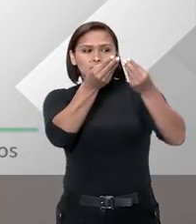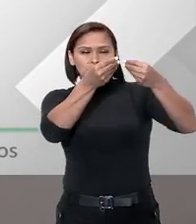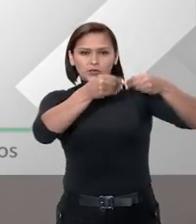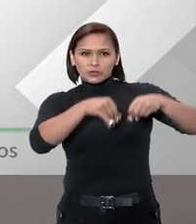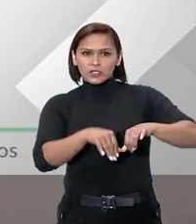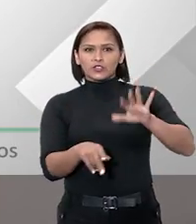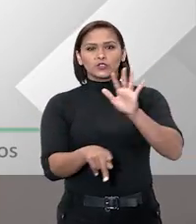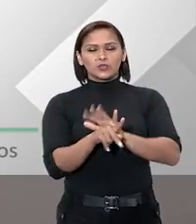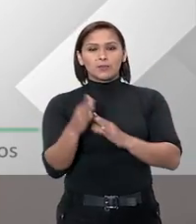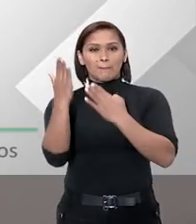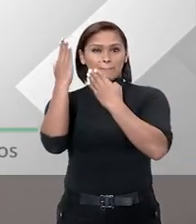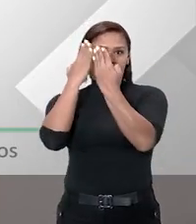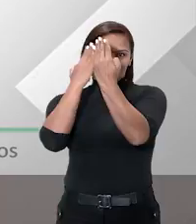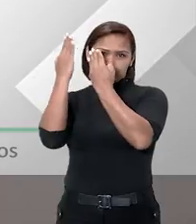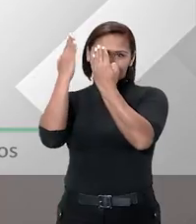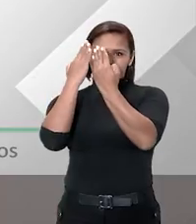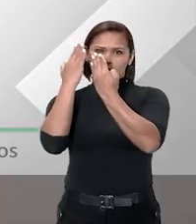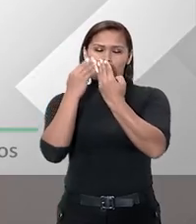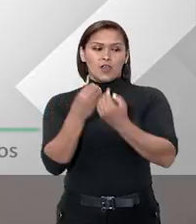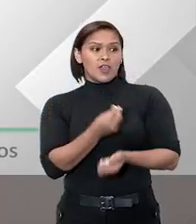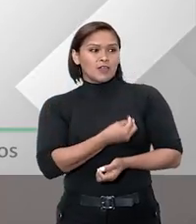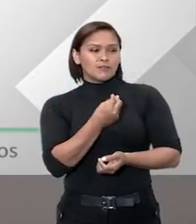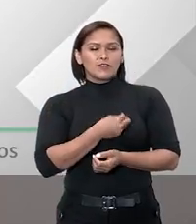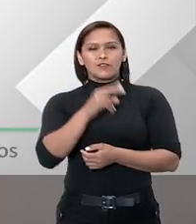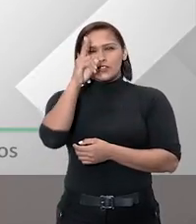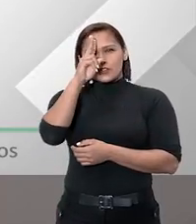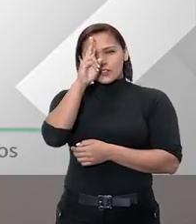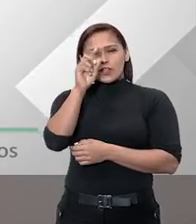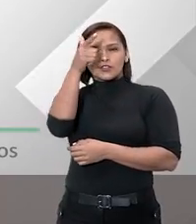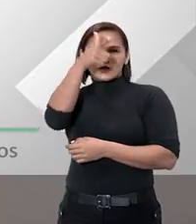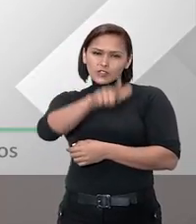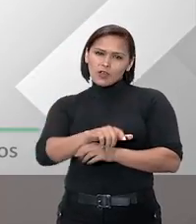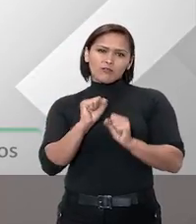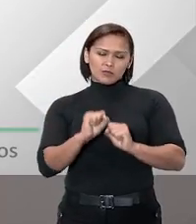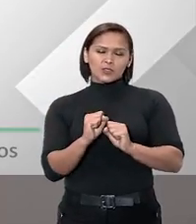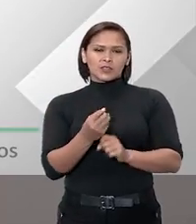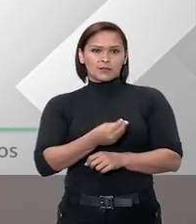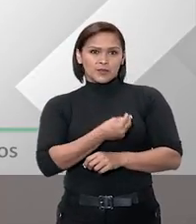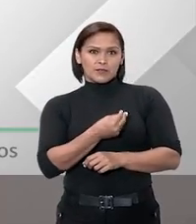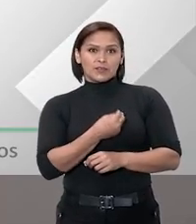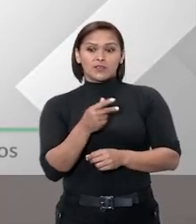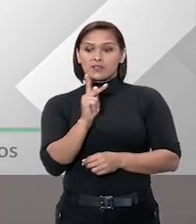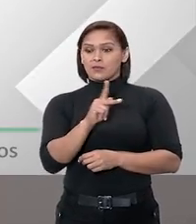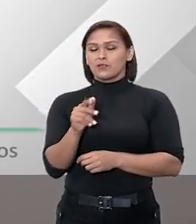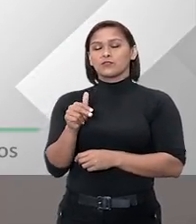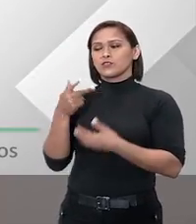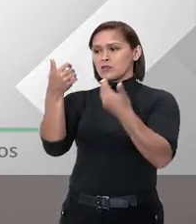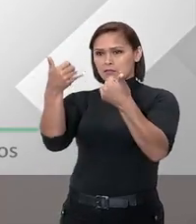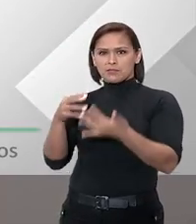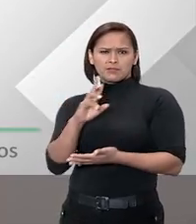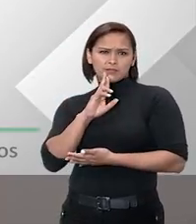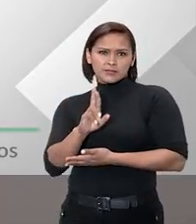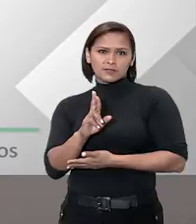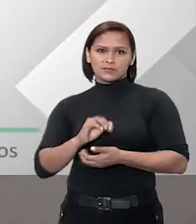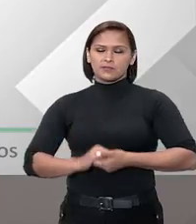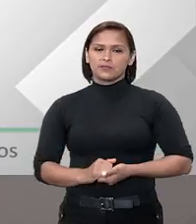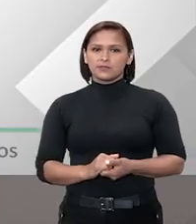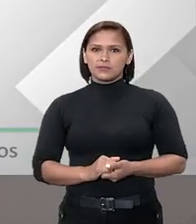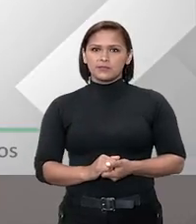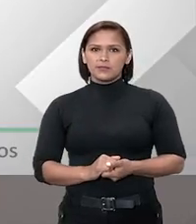prejuízos psicológicos que reviver aquela história, de repente, poderia trazer. Professora Sandra, pode responder